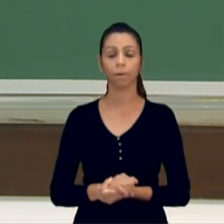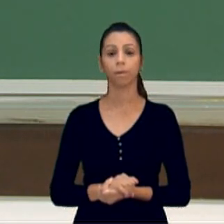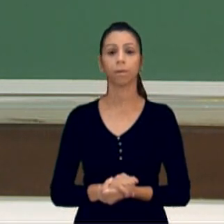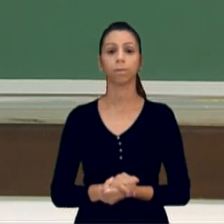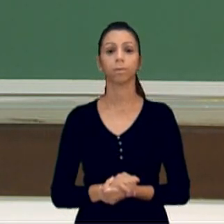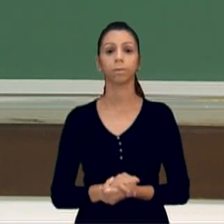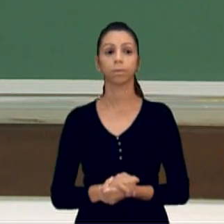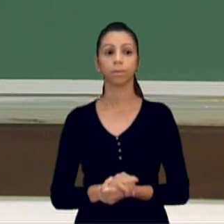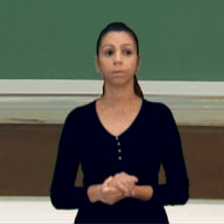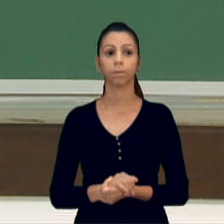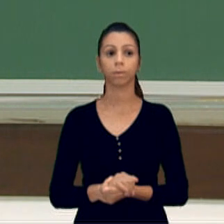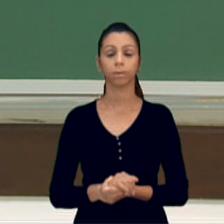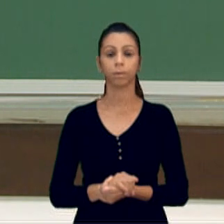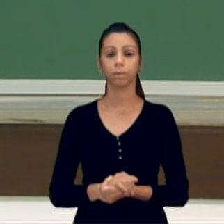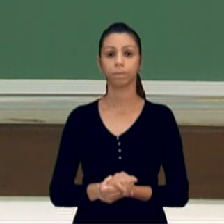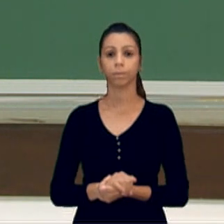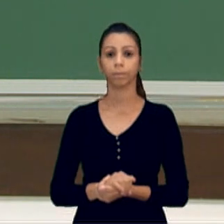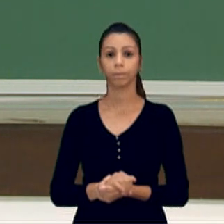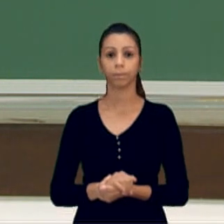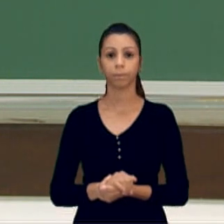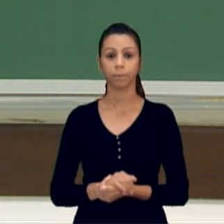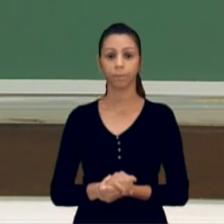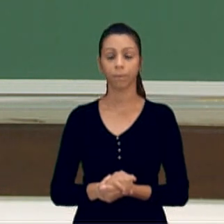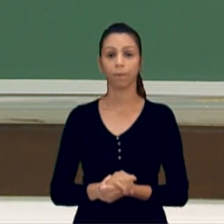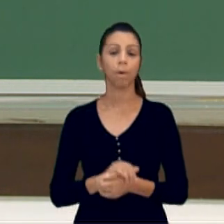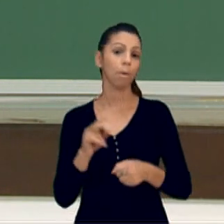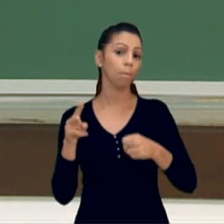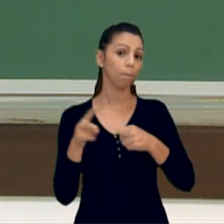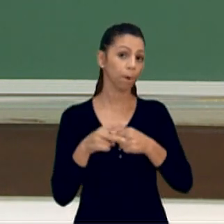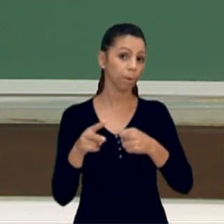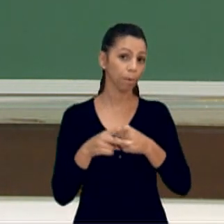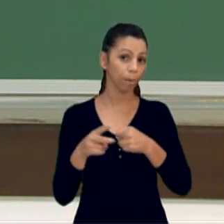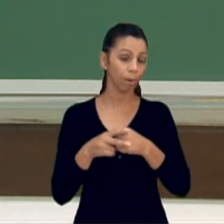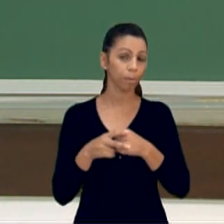conteúdo. Relative pronouns e